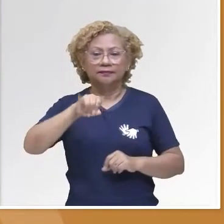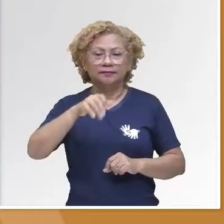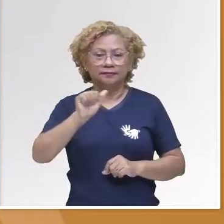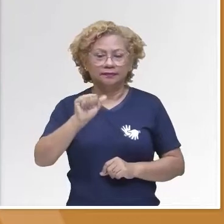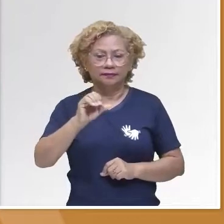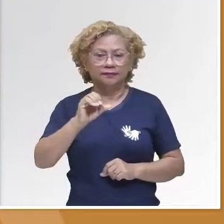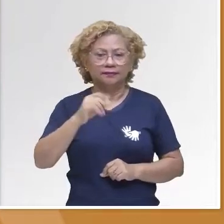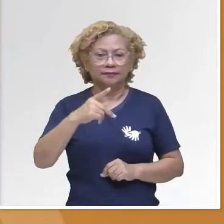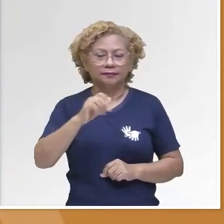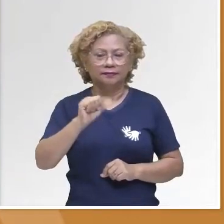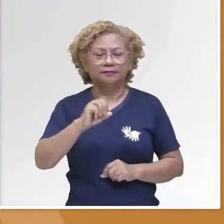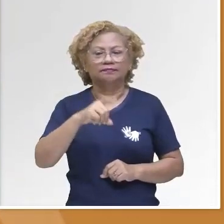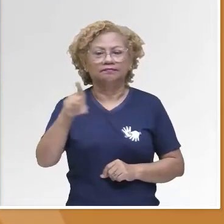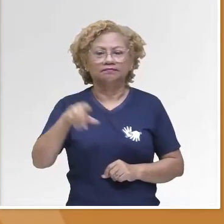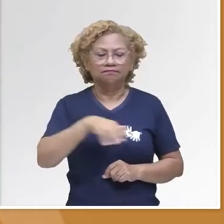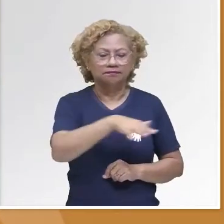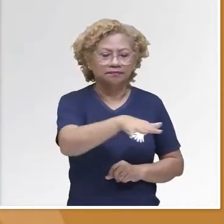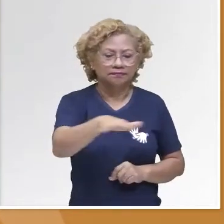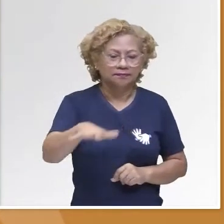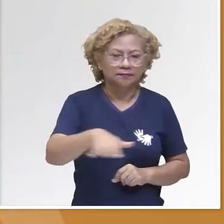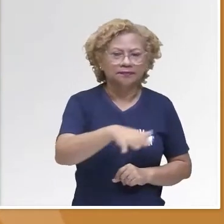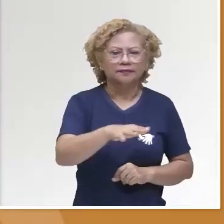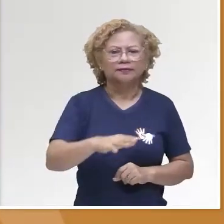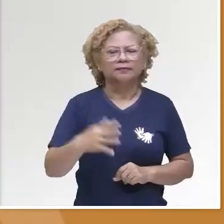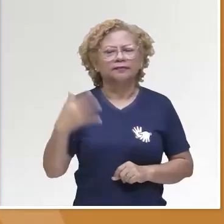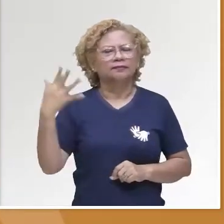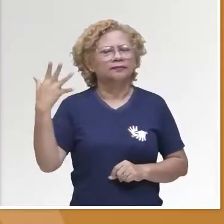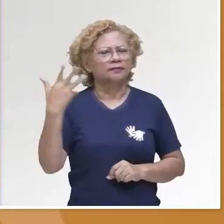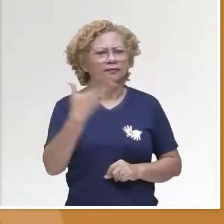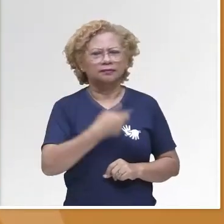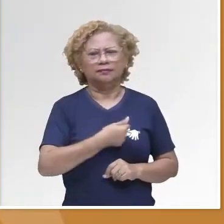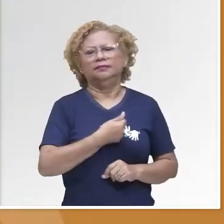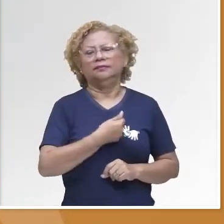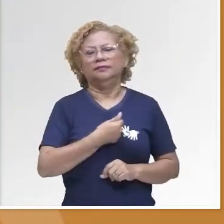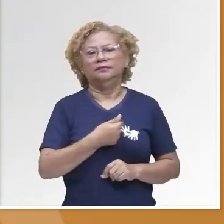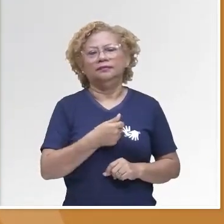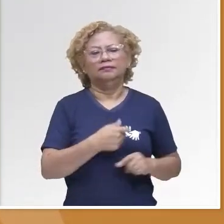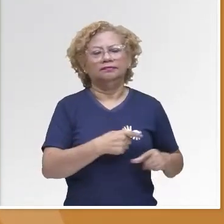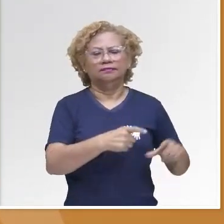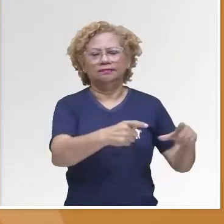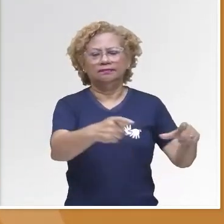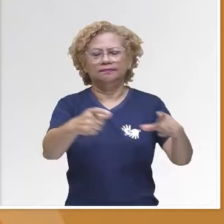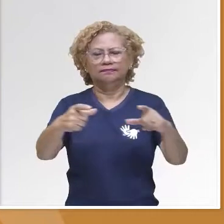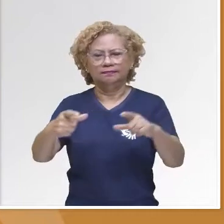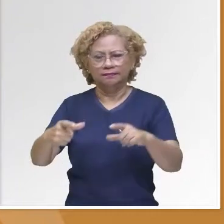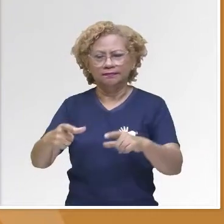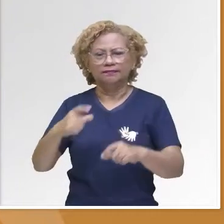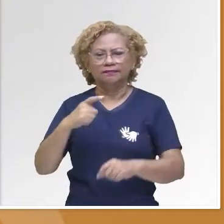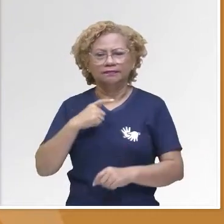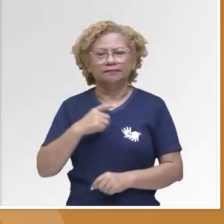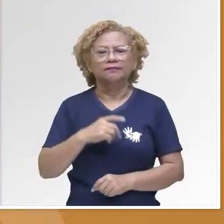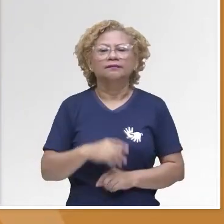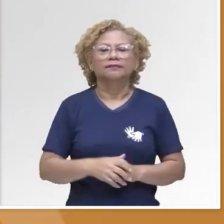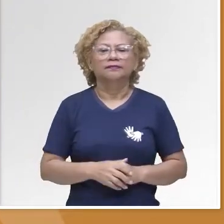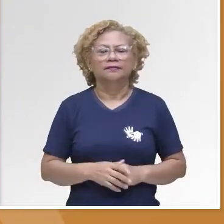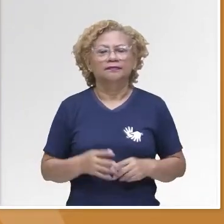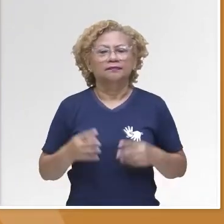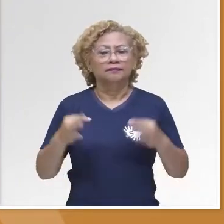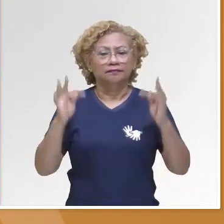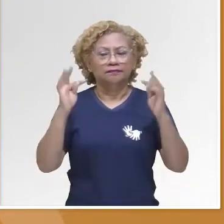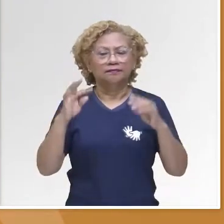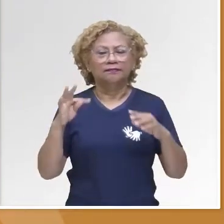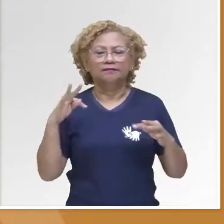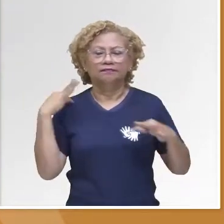de áreas urbanas, de áreas naturais, tá? De pontos turísticos, da população